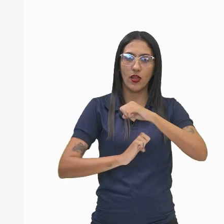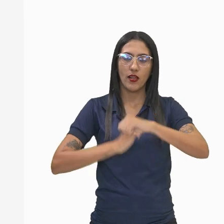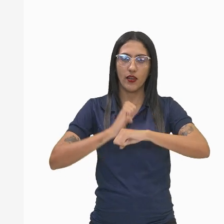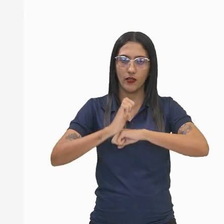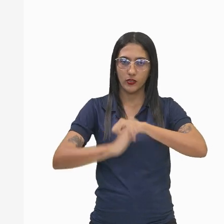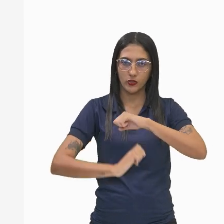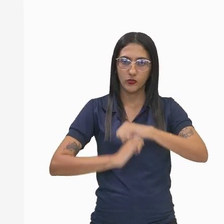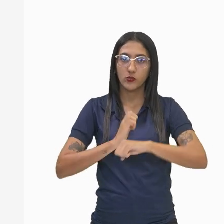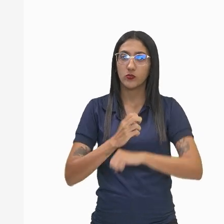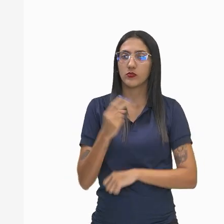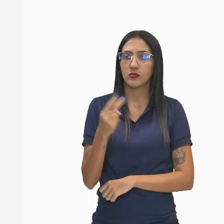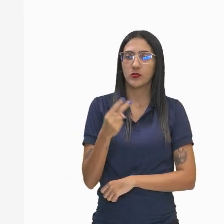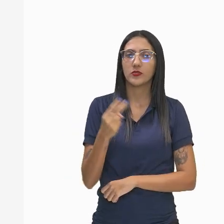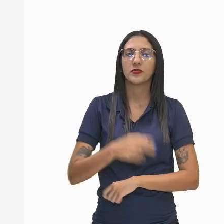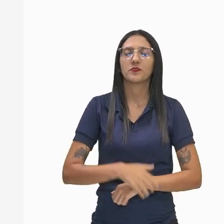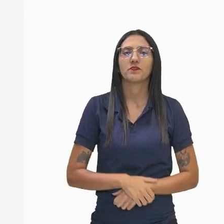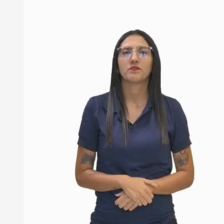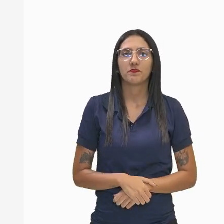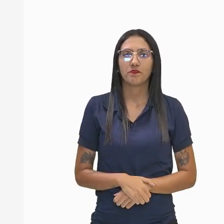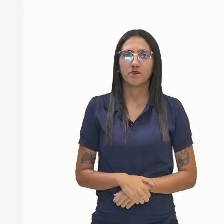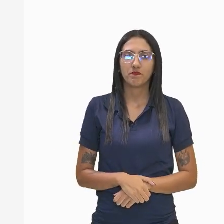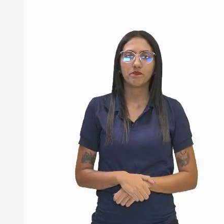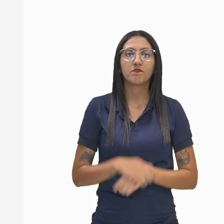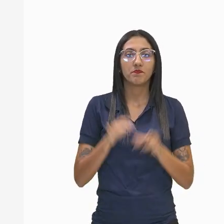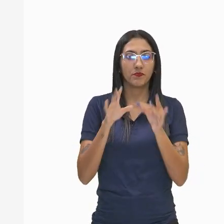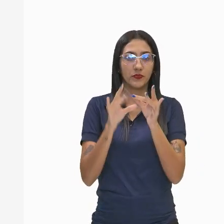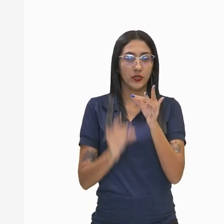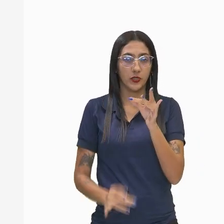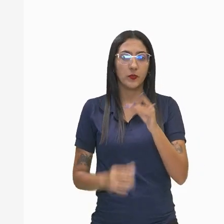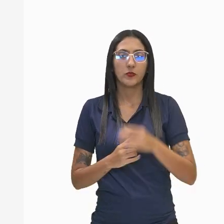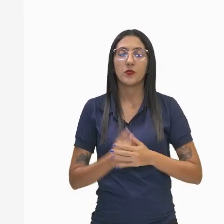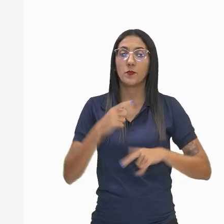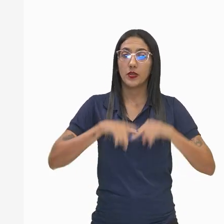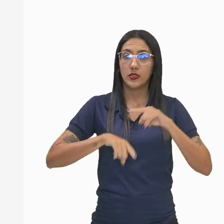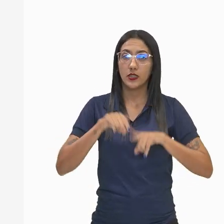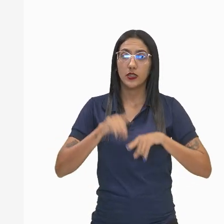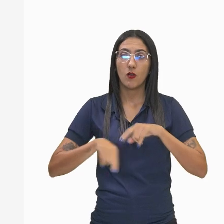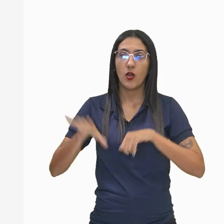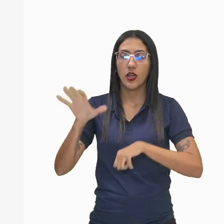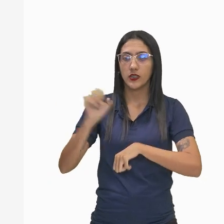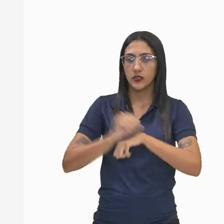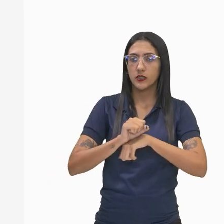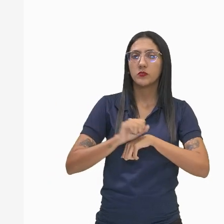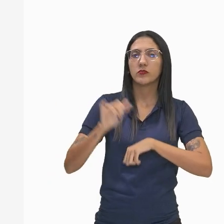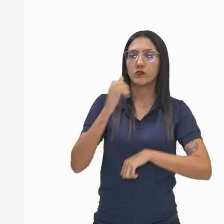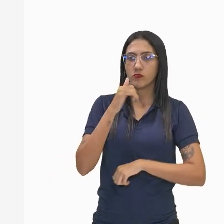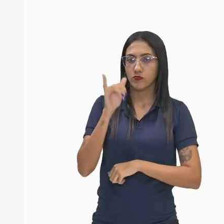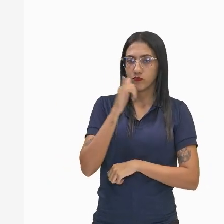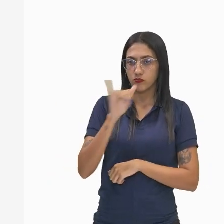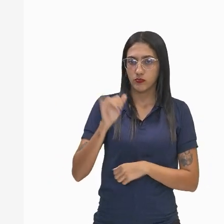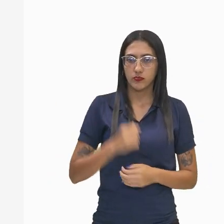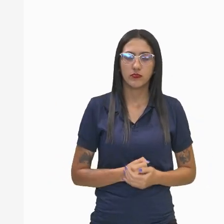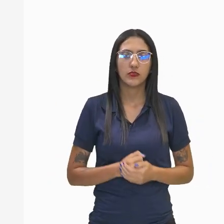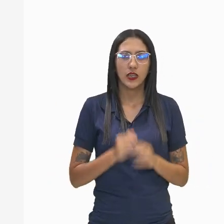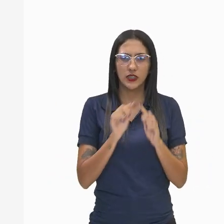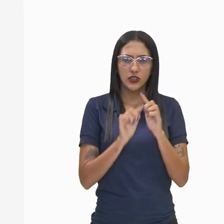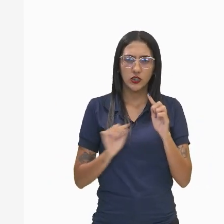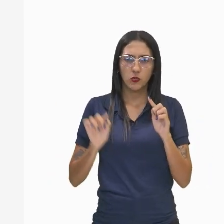elétrons 2. No detalhamento, nós teremos receptores elétricos, circuitos em